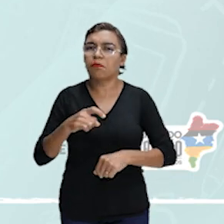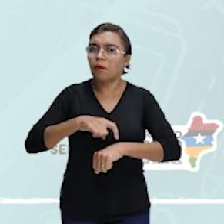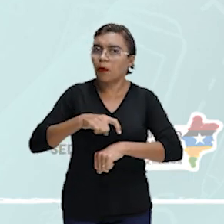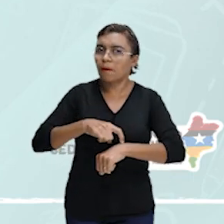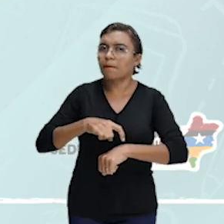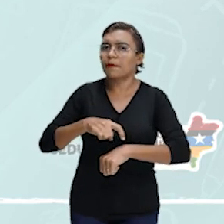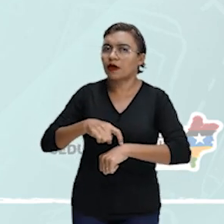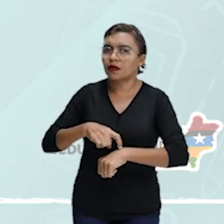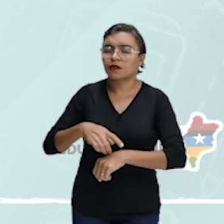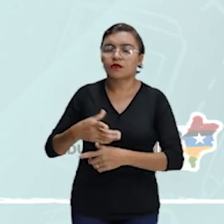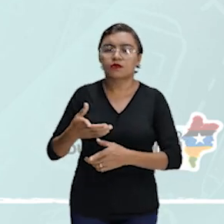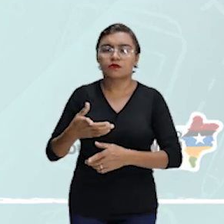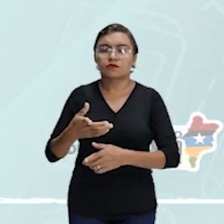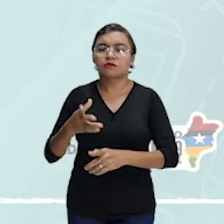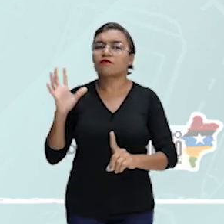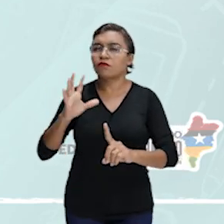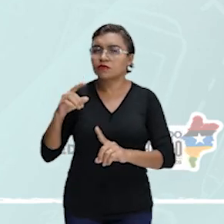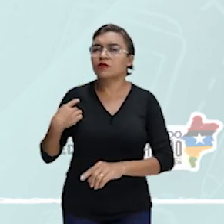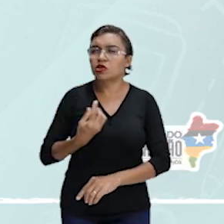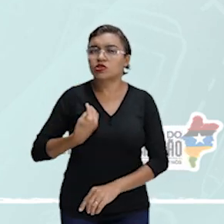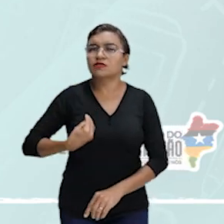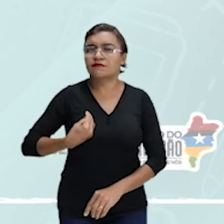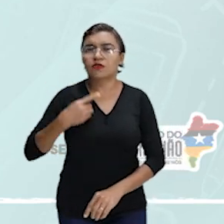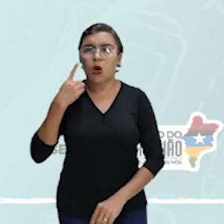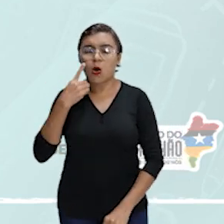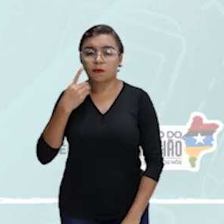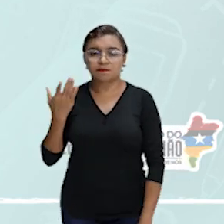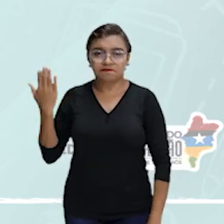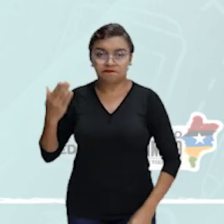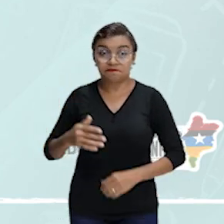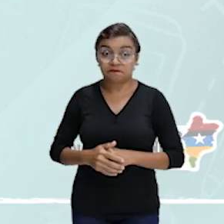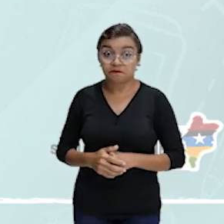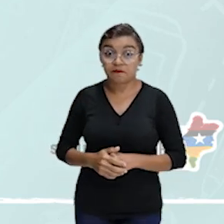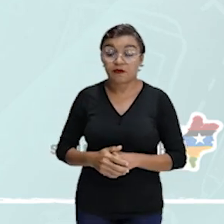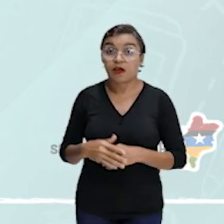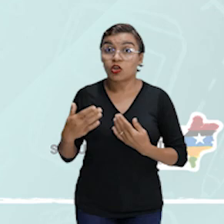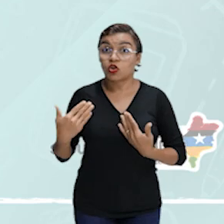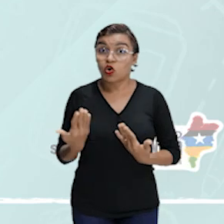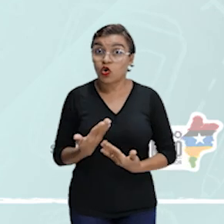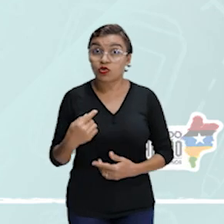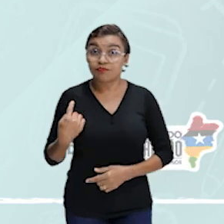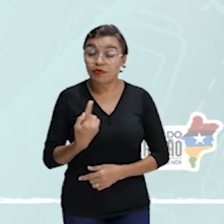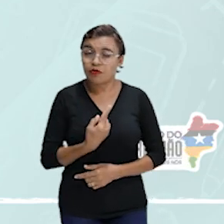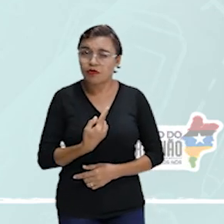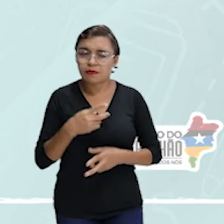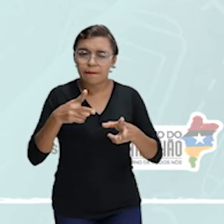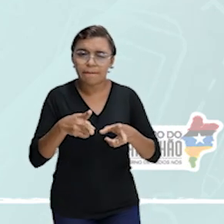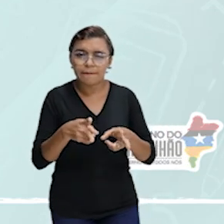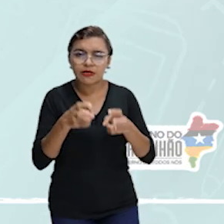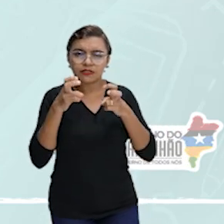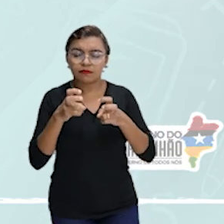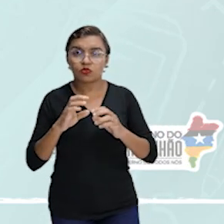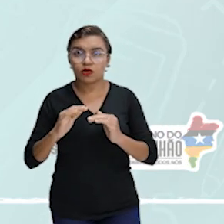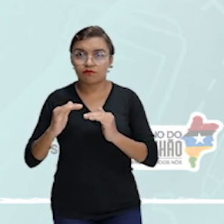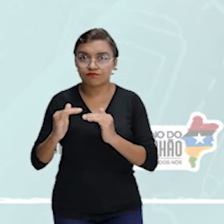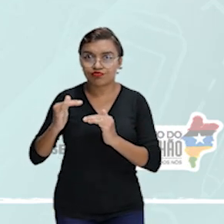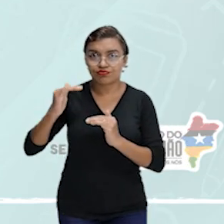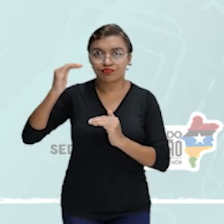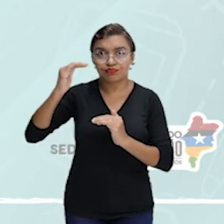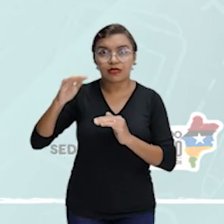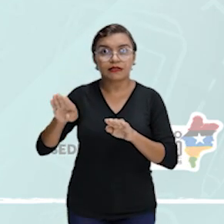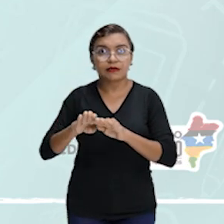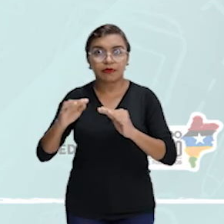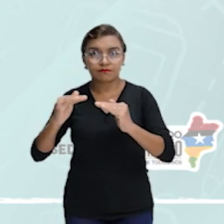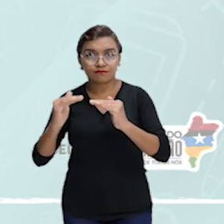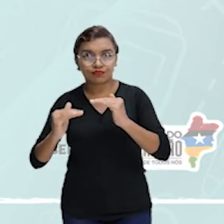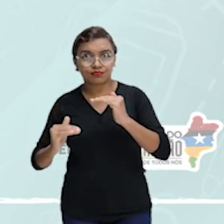está presente. Olha só, no caso, aqui a gente está falando tanto de crescimento quanto de